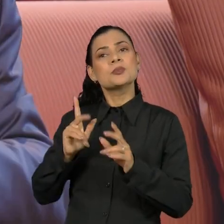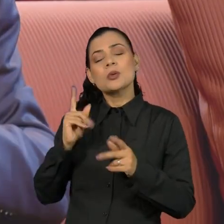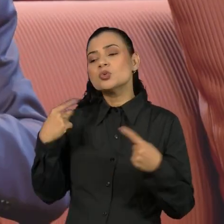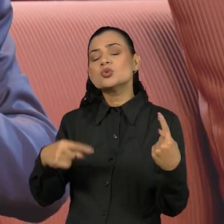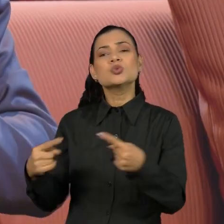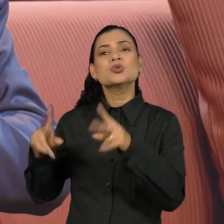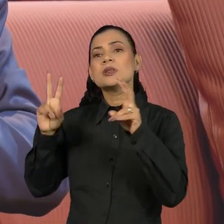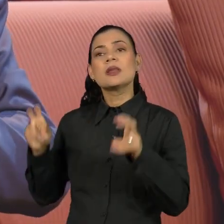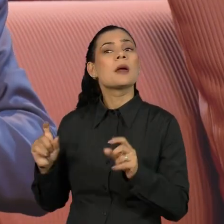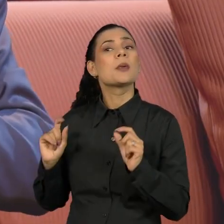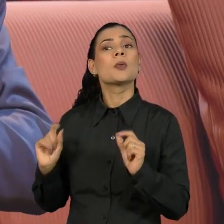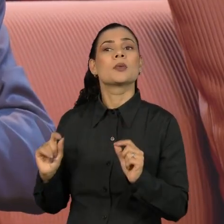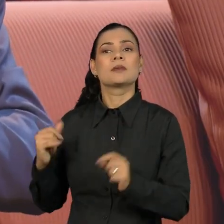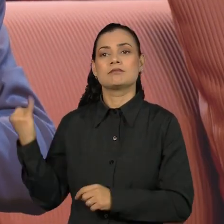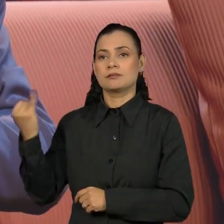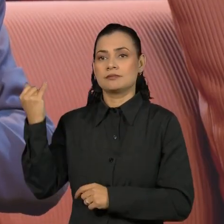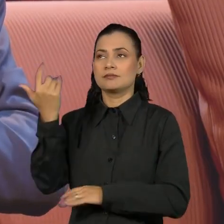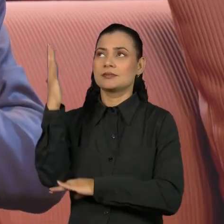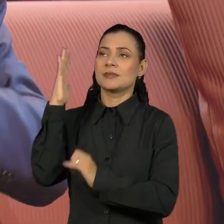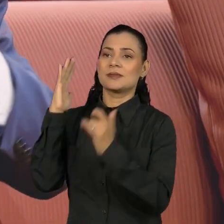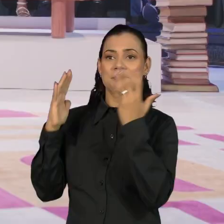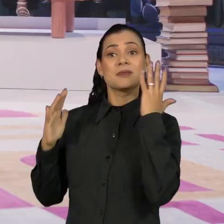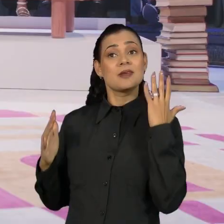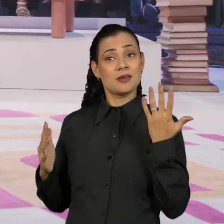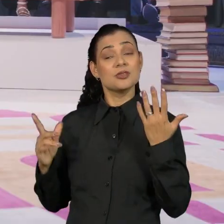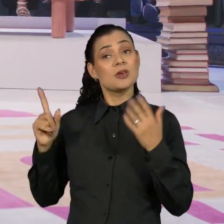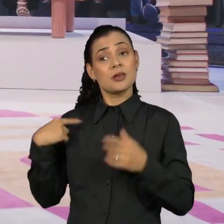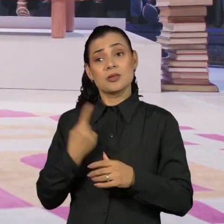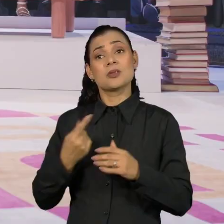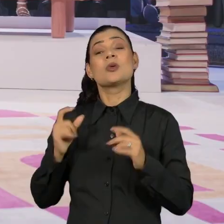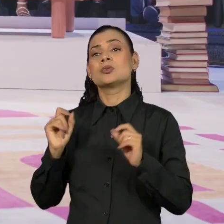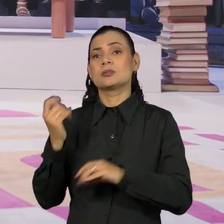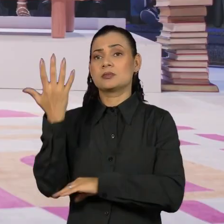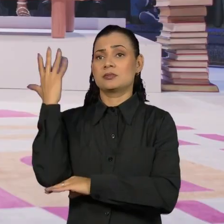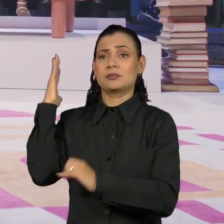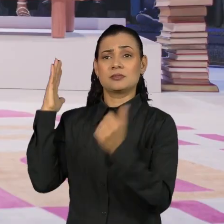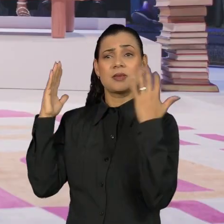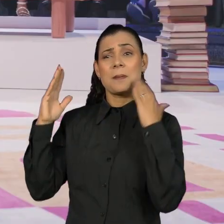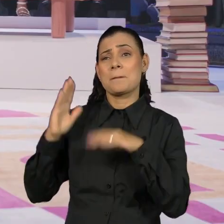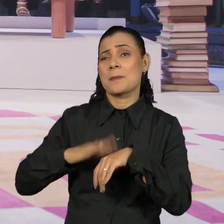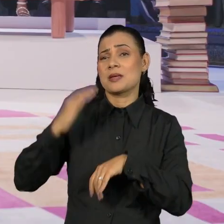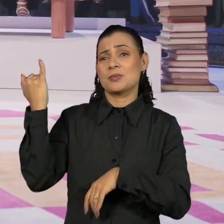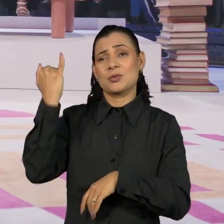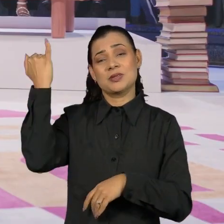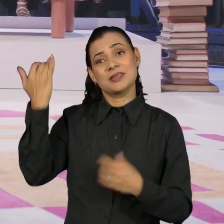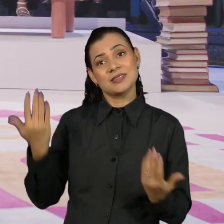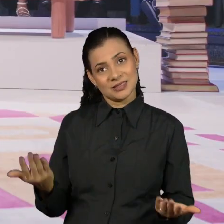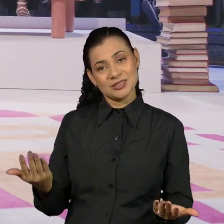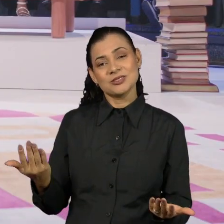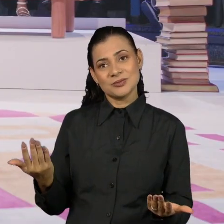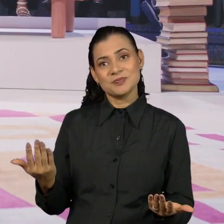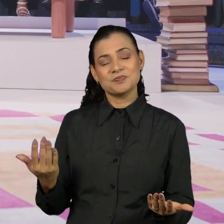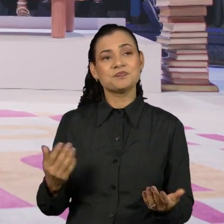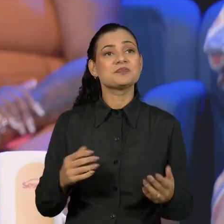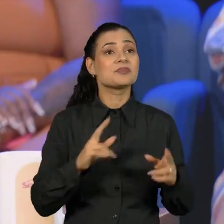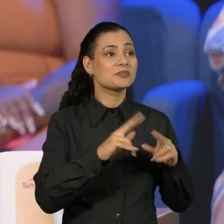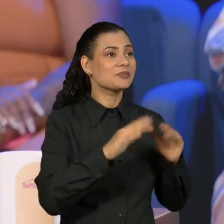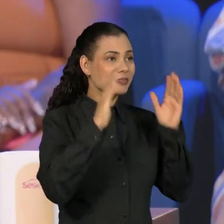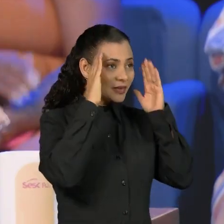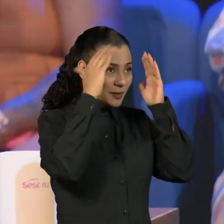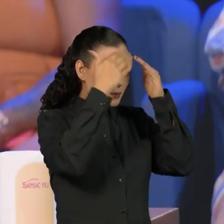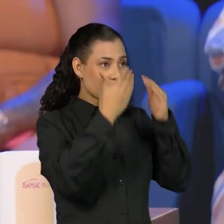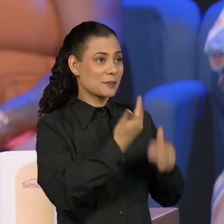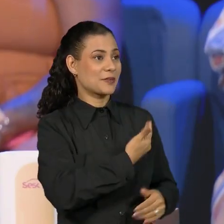discutir as questões do meio ambiente, né? Que é a nossa casa, que é o planeta. Como dizia o Papa, nosso amado